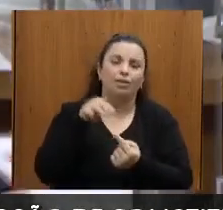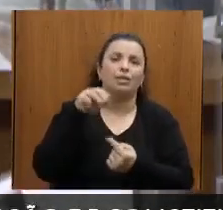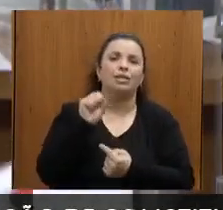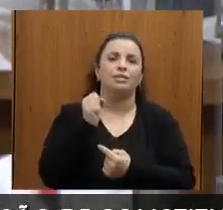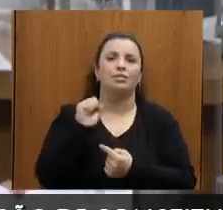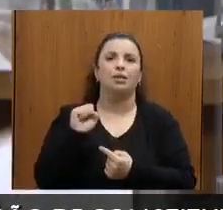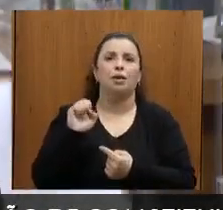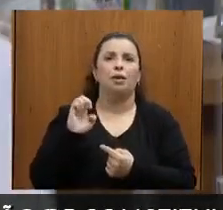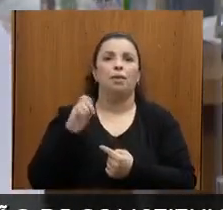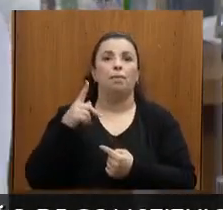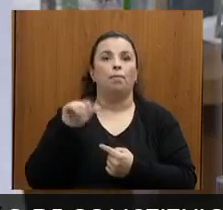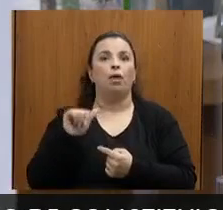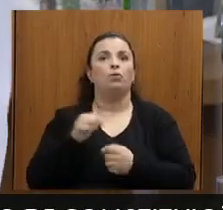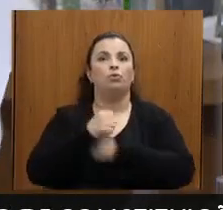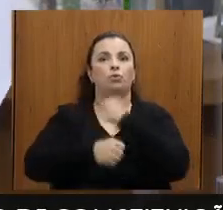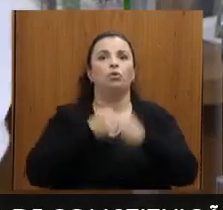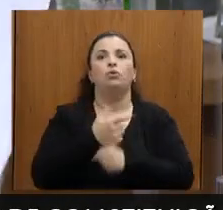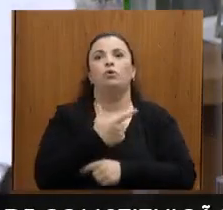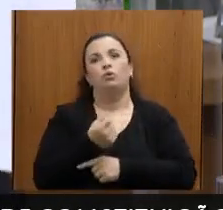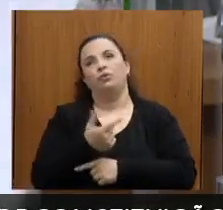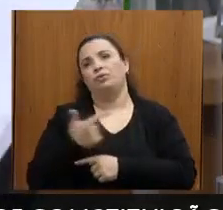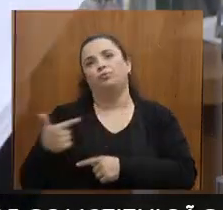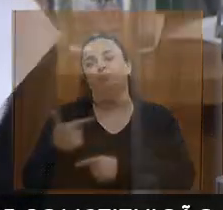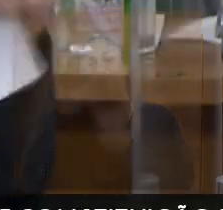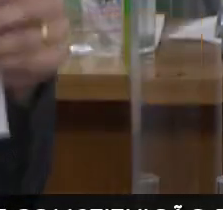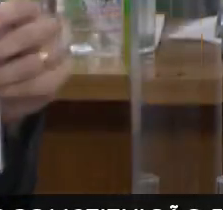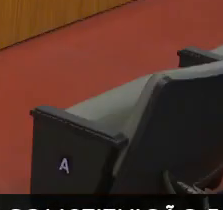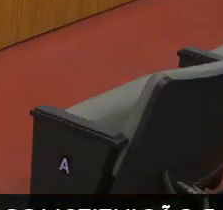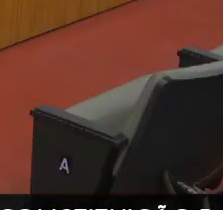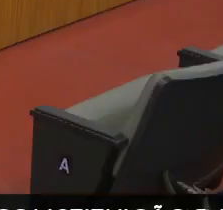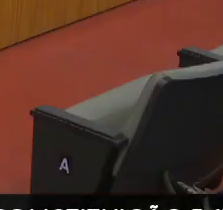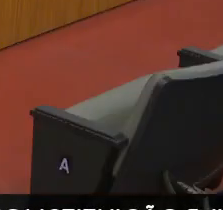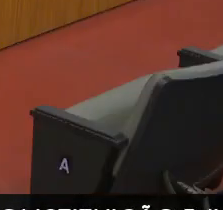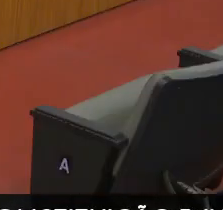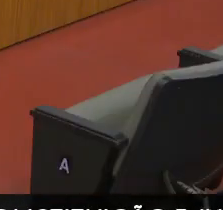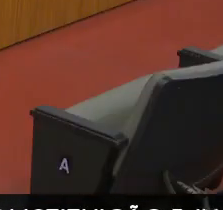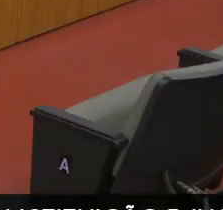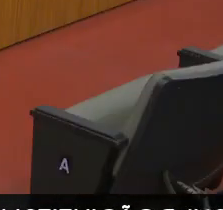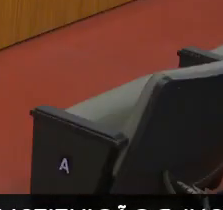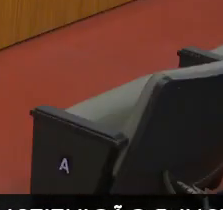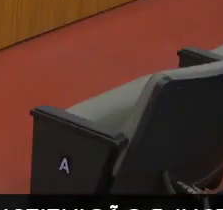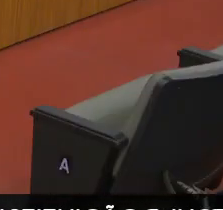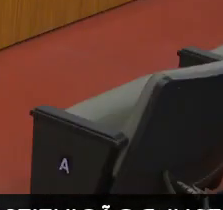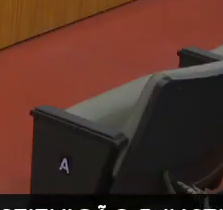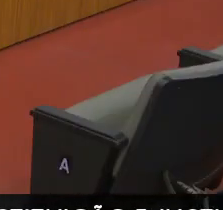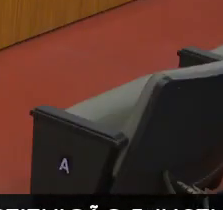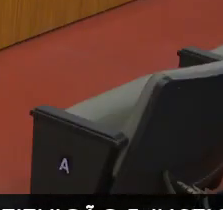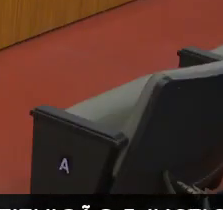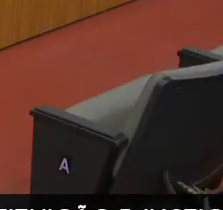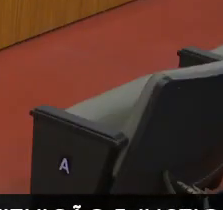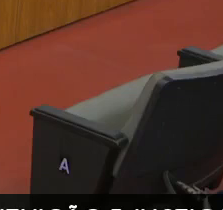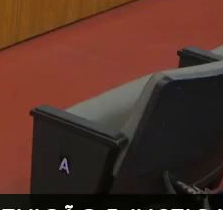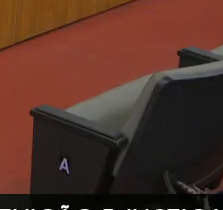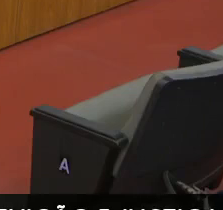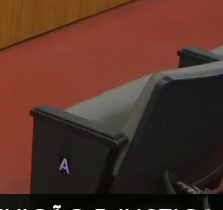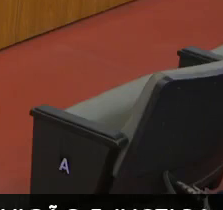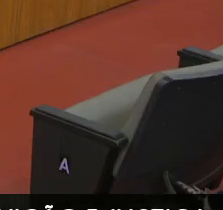2022. Obrigada. Muito obrigado, secretária, que falou exatos 20